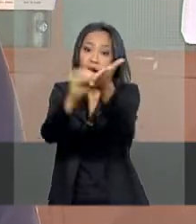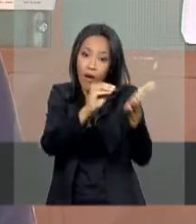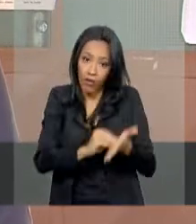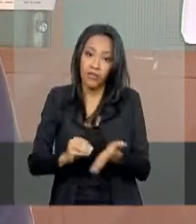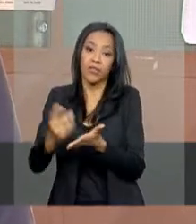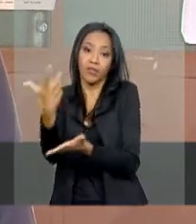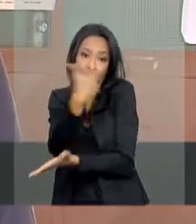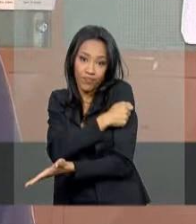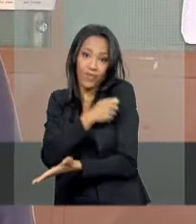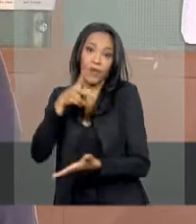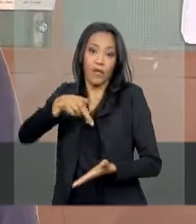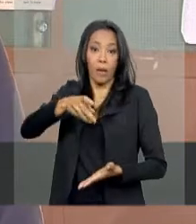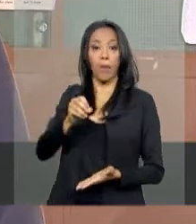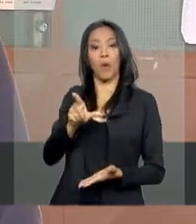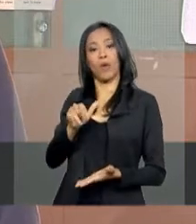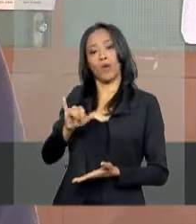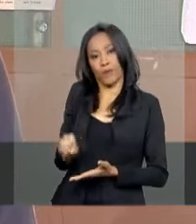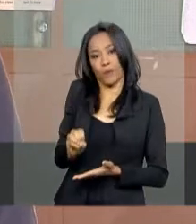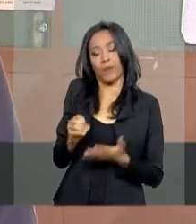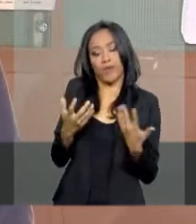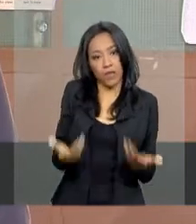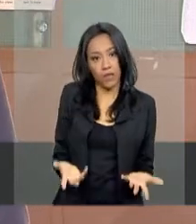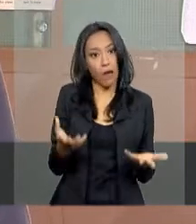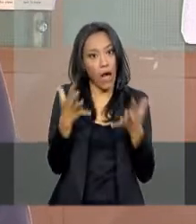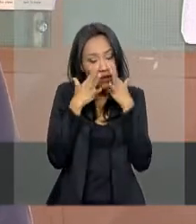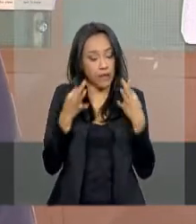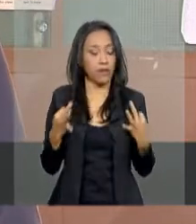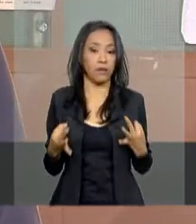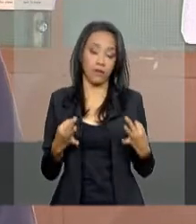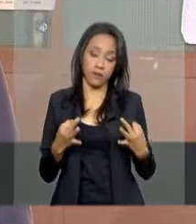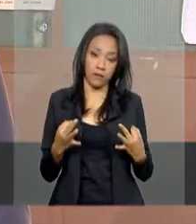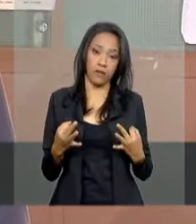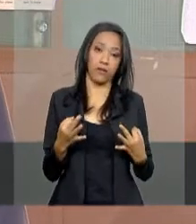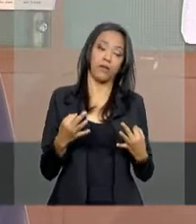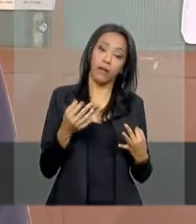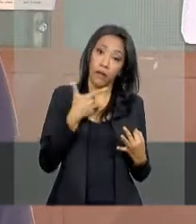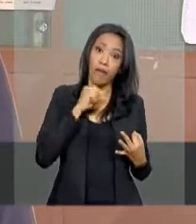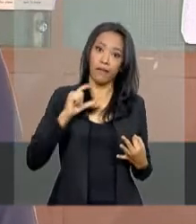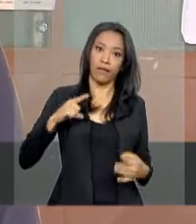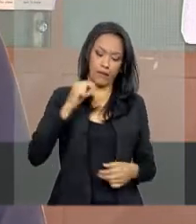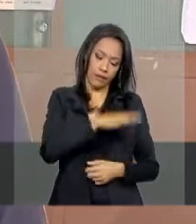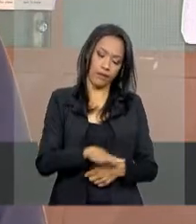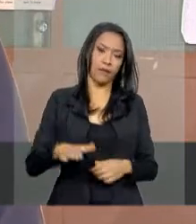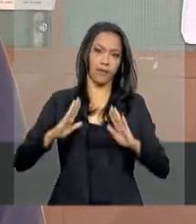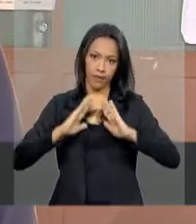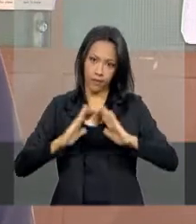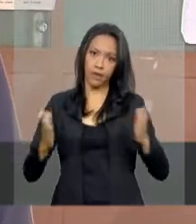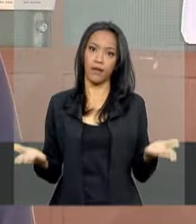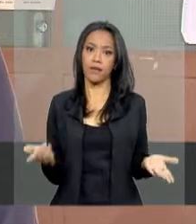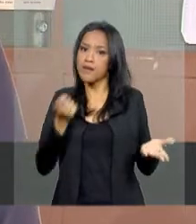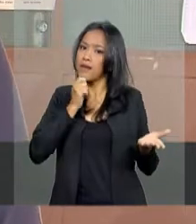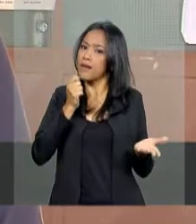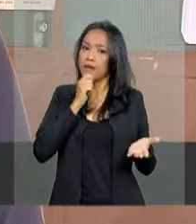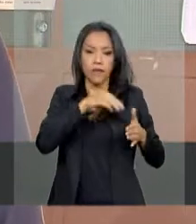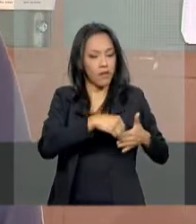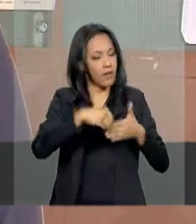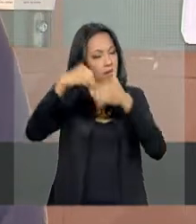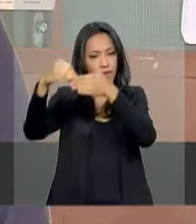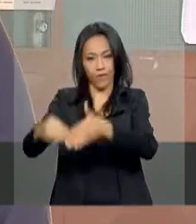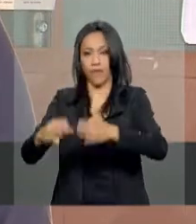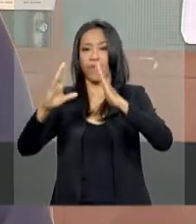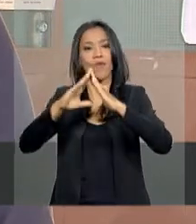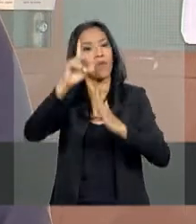vacinal contra a doença. Então, fica um alerta para quem tem criança em casa e ainda não trouxe para